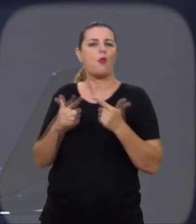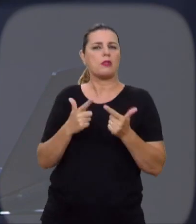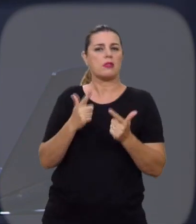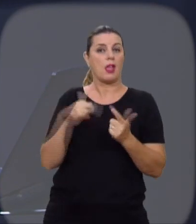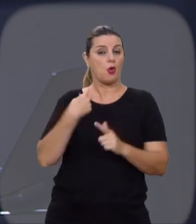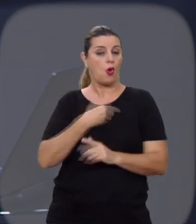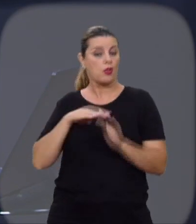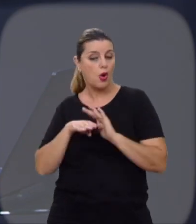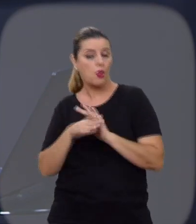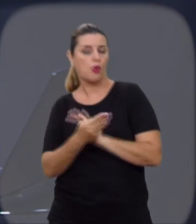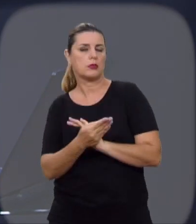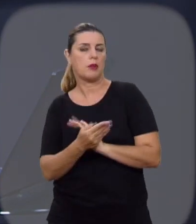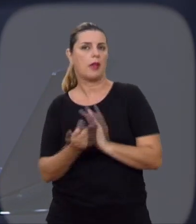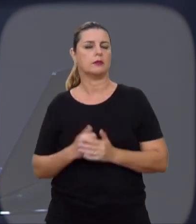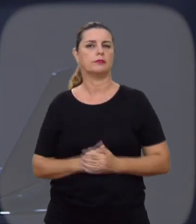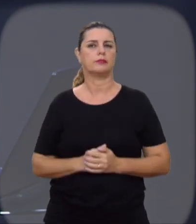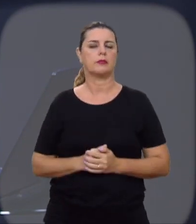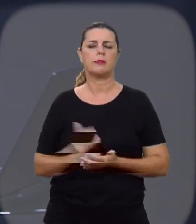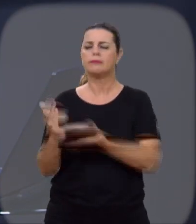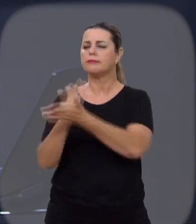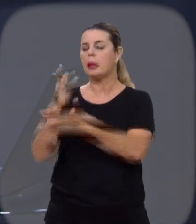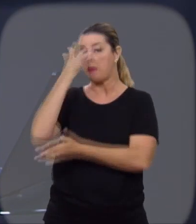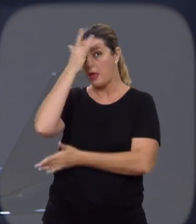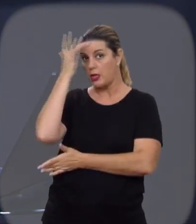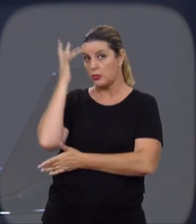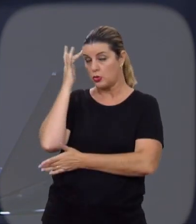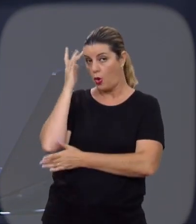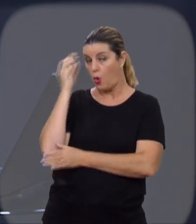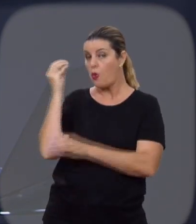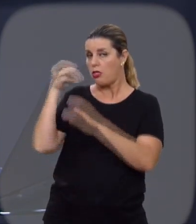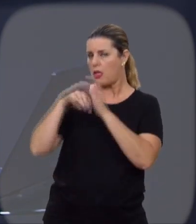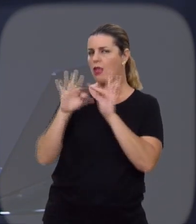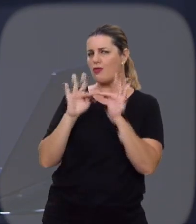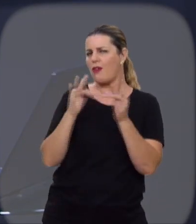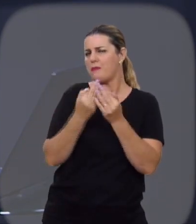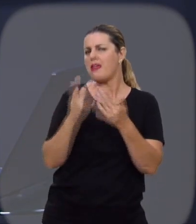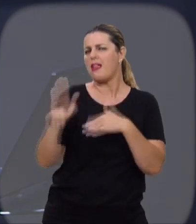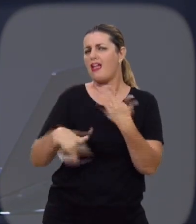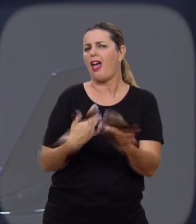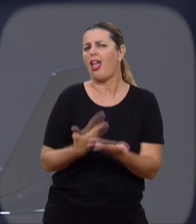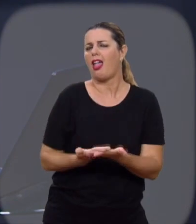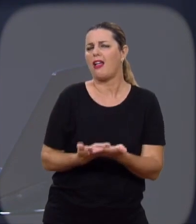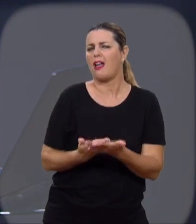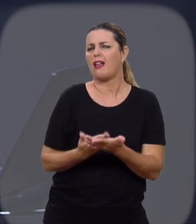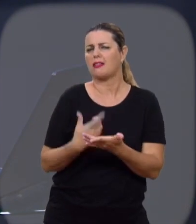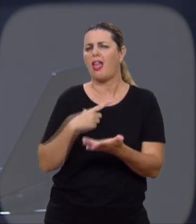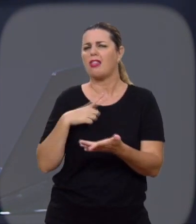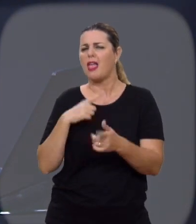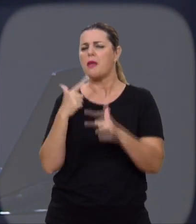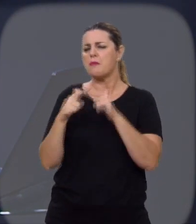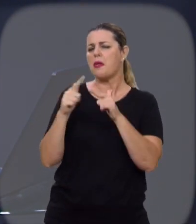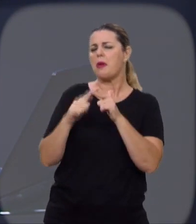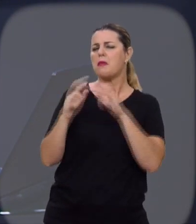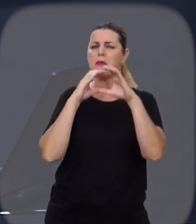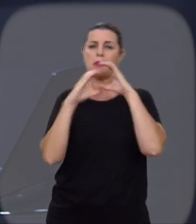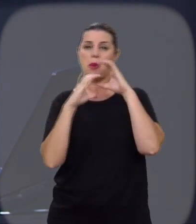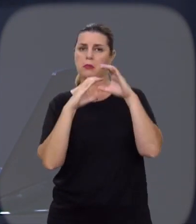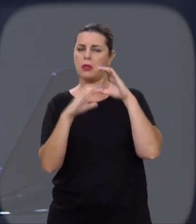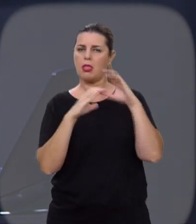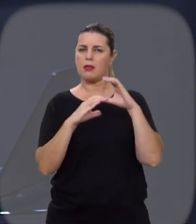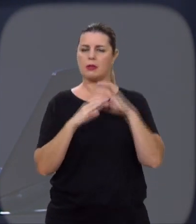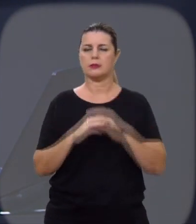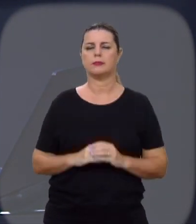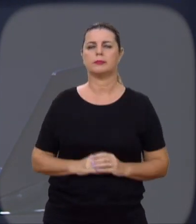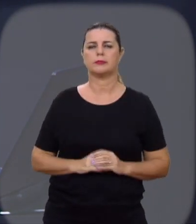estamos acostumados. Muitas vezes essas pessoas, inclusive dentro das suas famílias, enfrentam essa dificuldade de